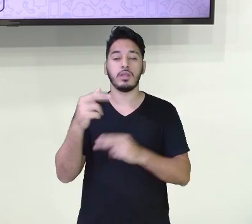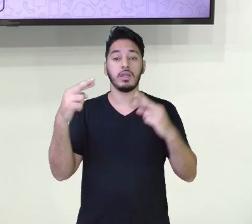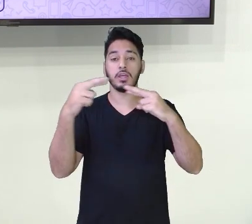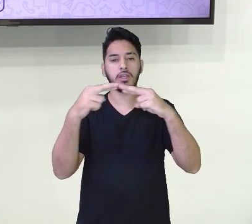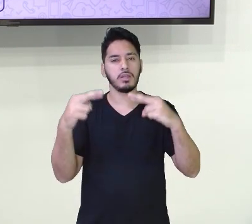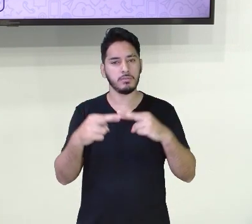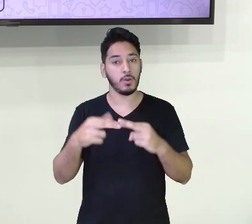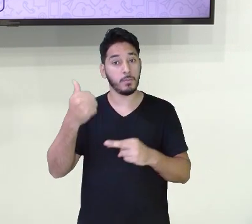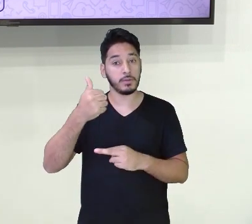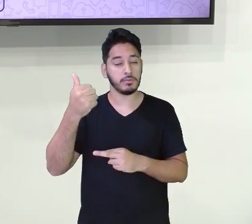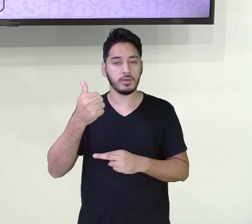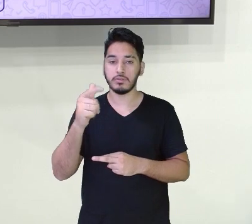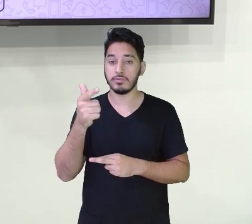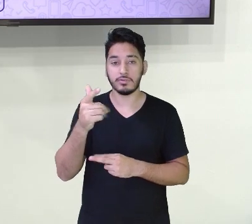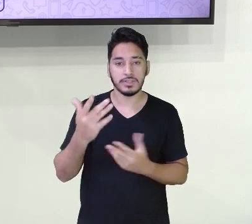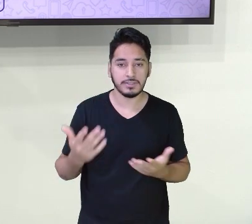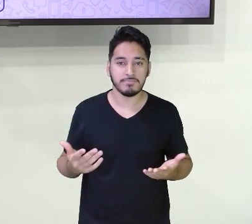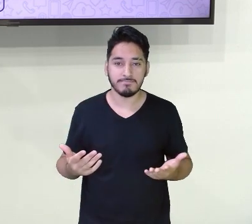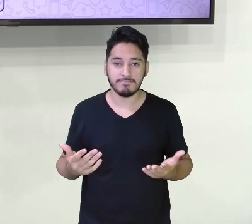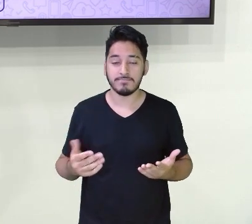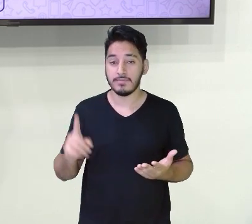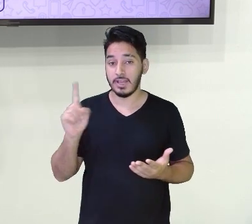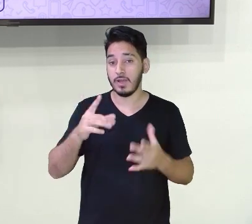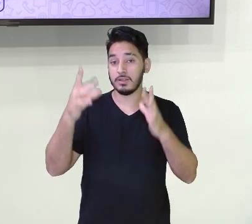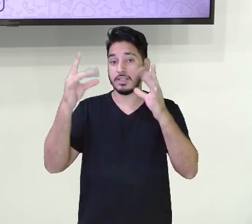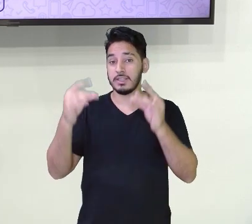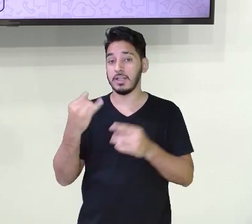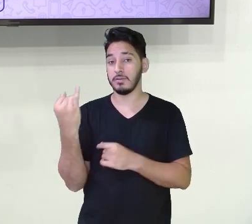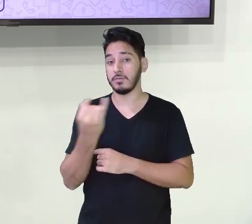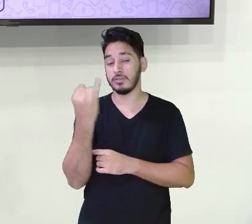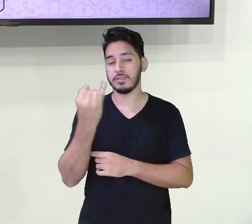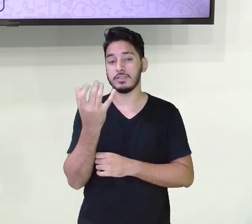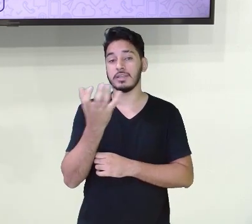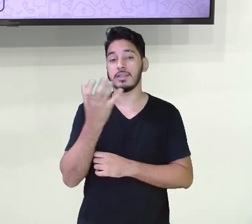rimas, né? Esse é um detalhe muito importante. Exatamente. Ele